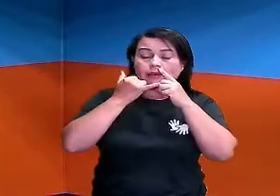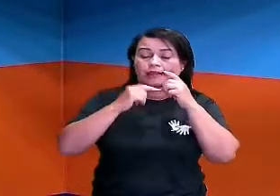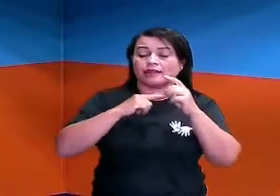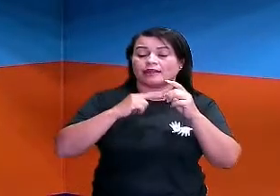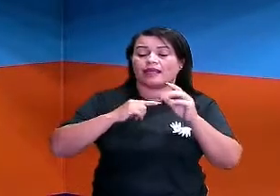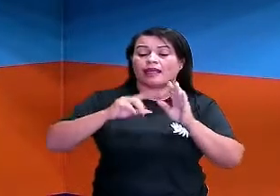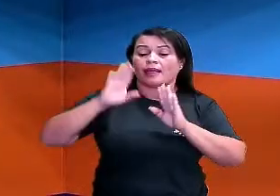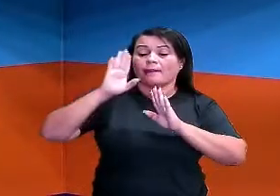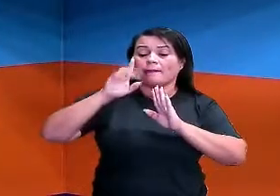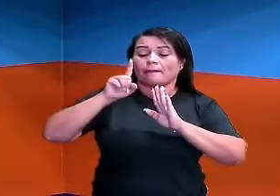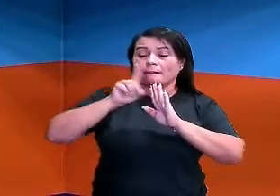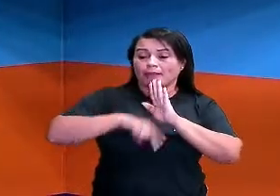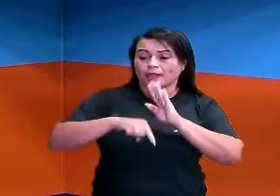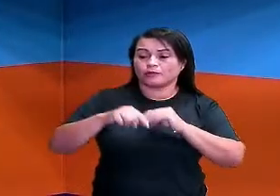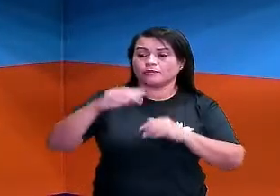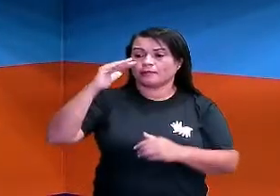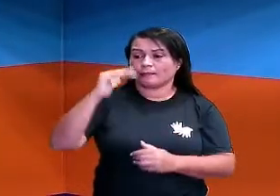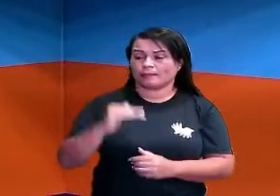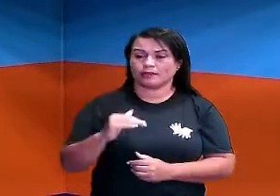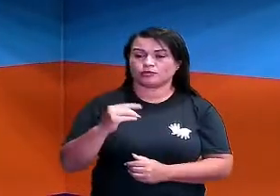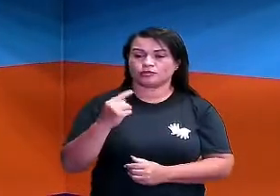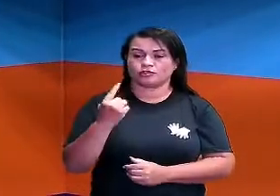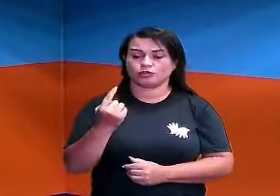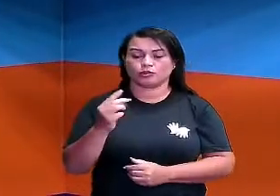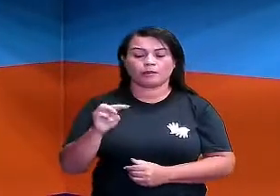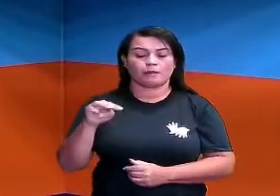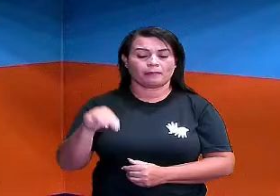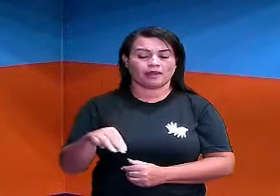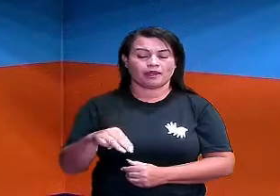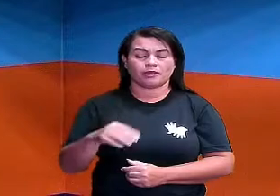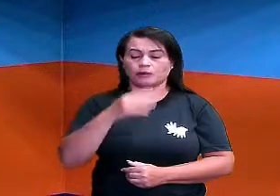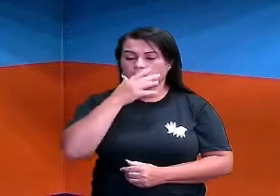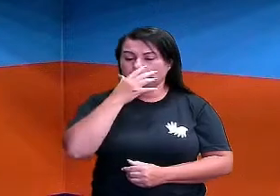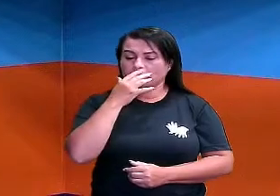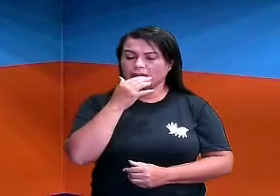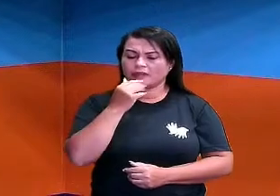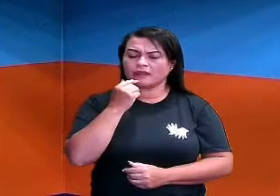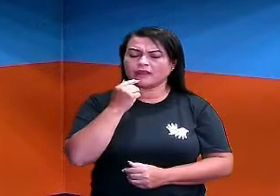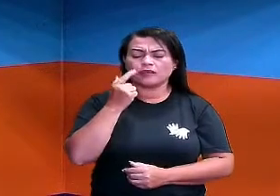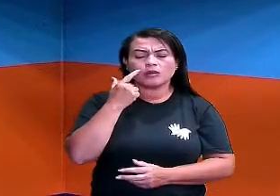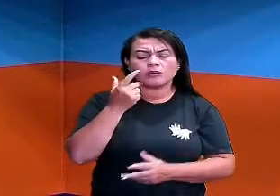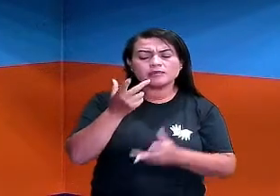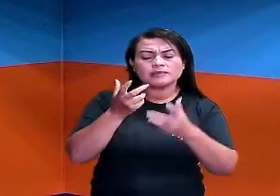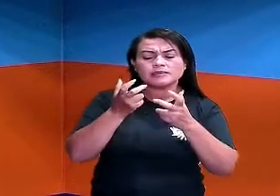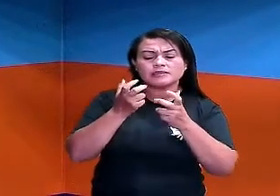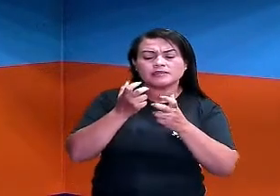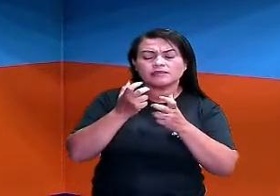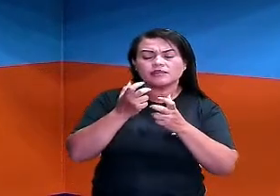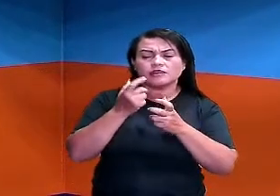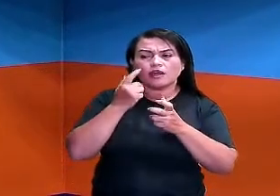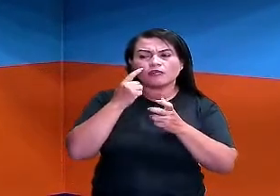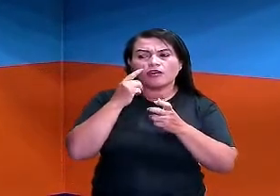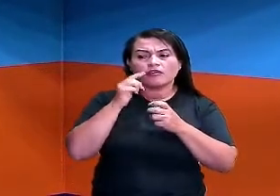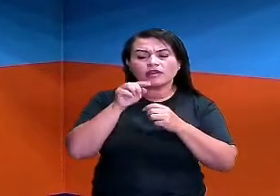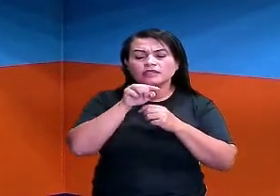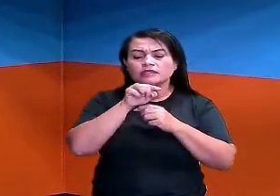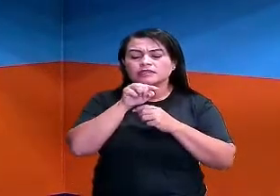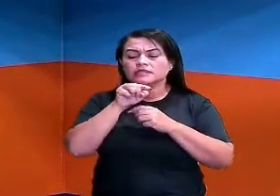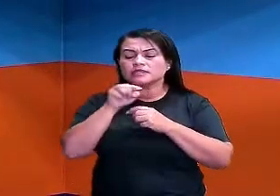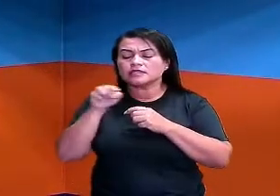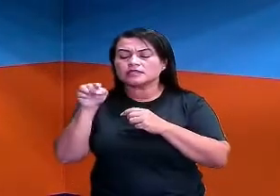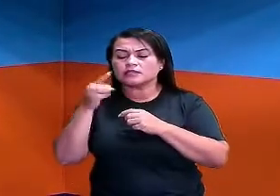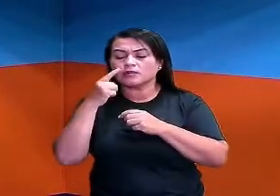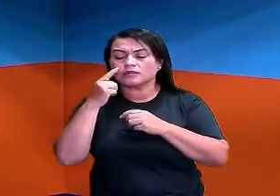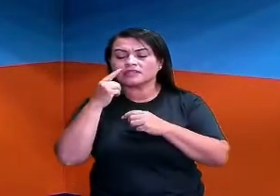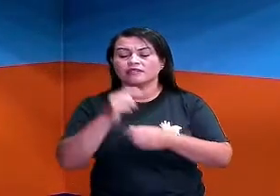menos de 1 metro. Ah, professora, eu tô indo para o juntinho da TV e eu vou com o meu dedinho seguindo aqui,